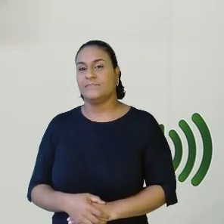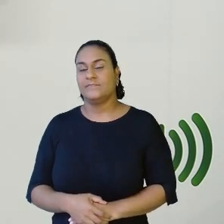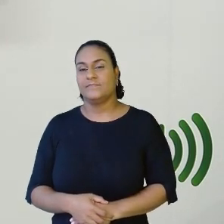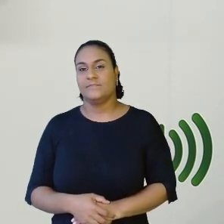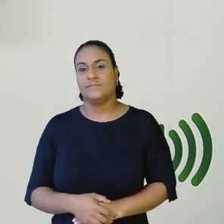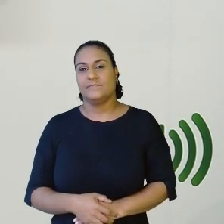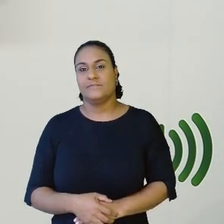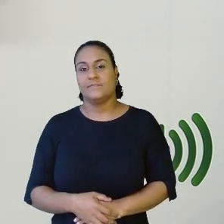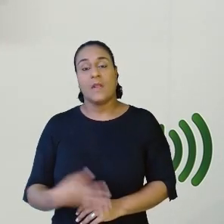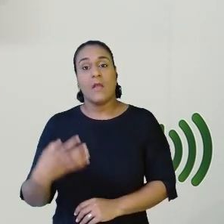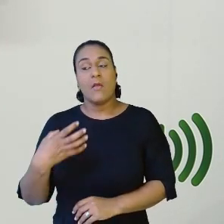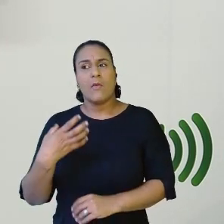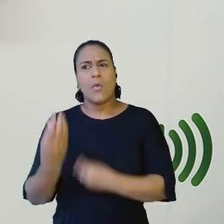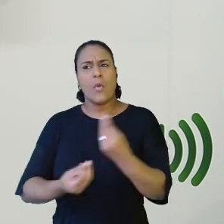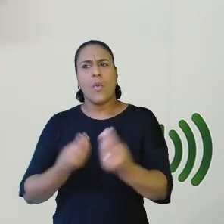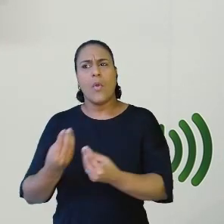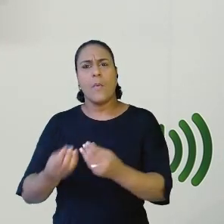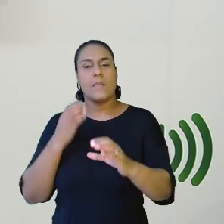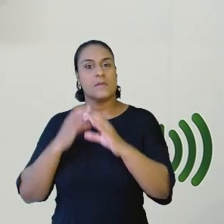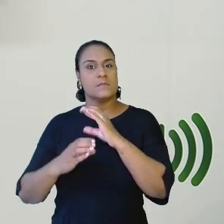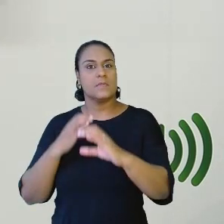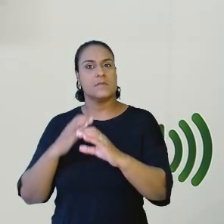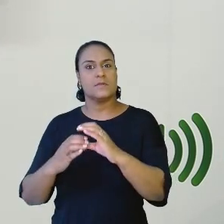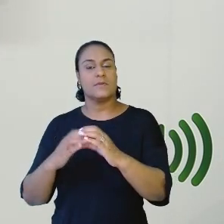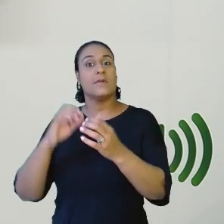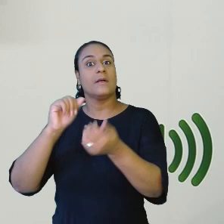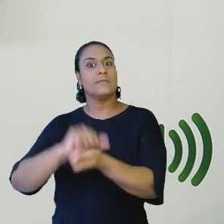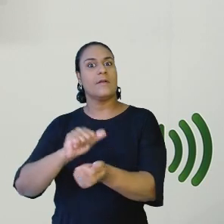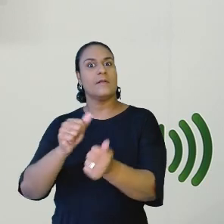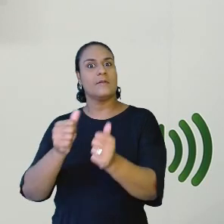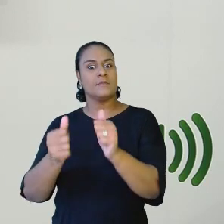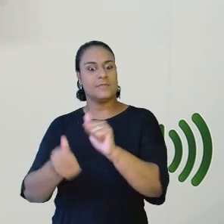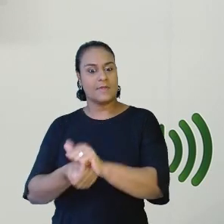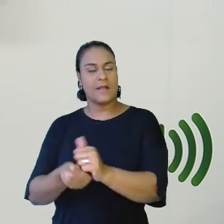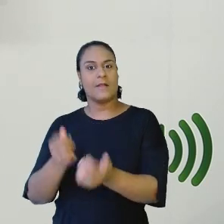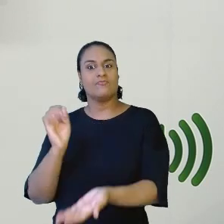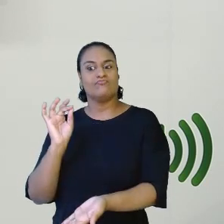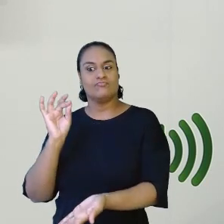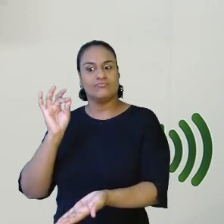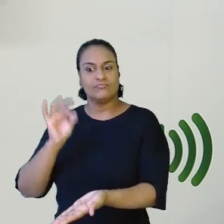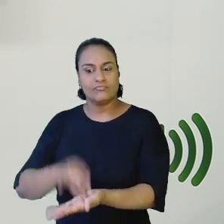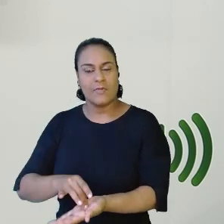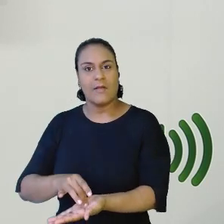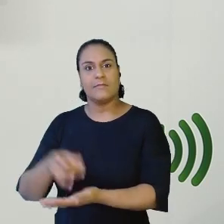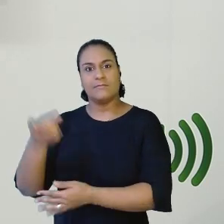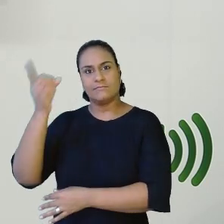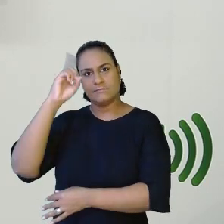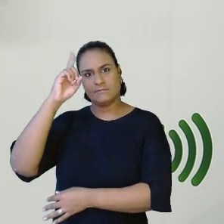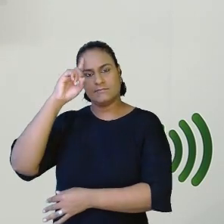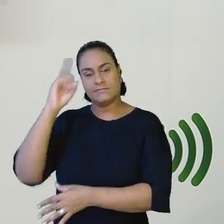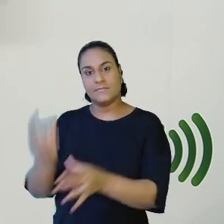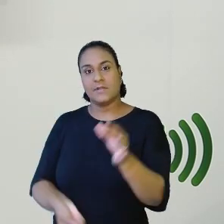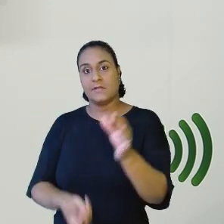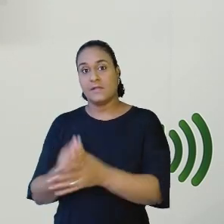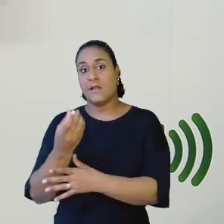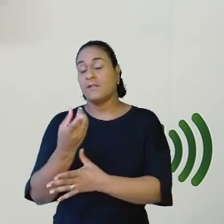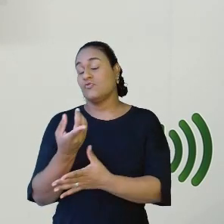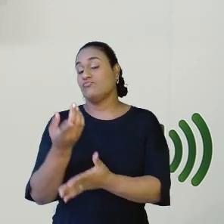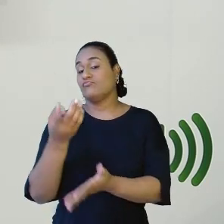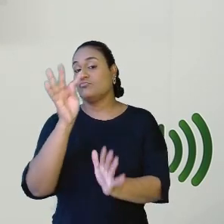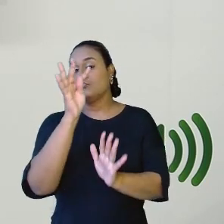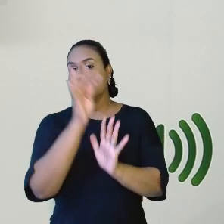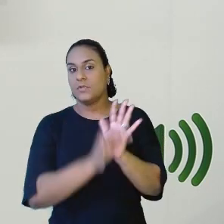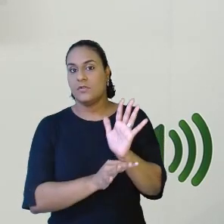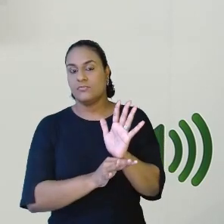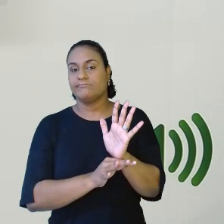As formas de nos comunicarmos adaptaram-se a estas situações, surgindo assim os textos da cultura digital, que a gente